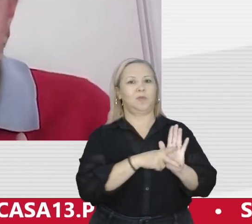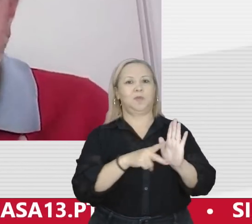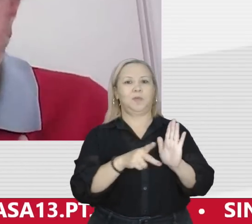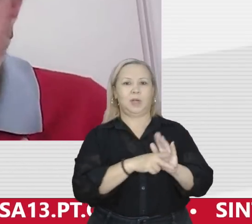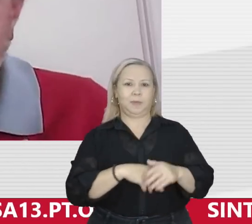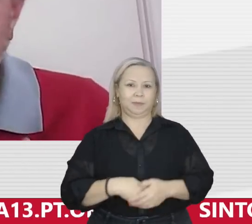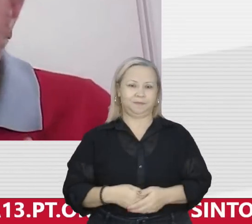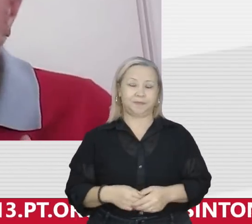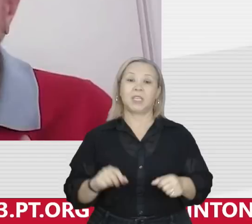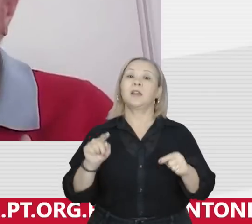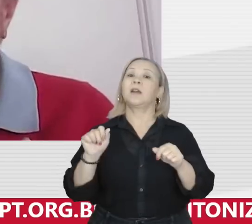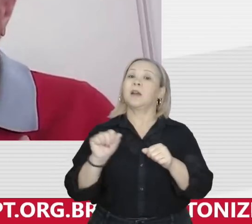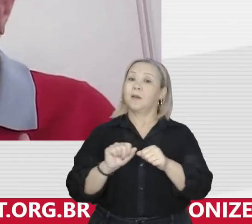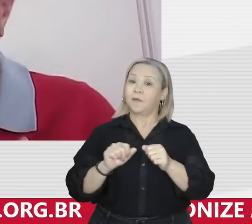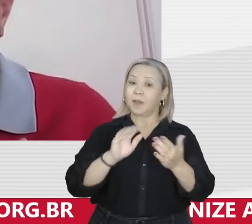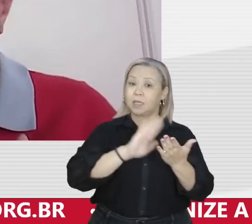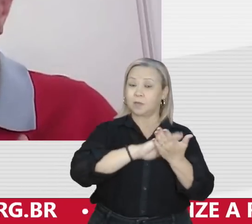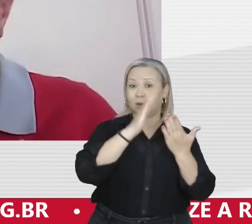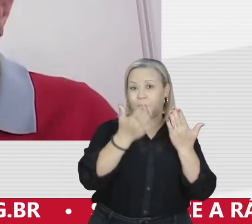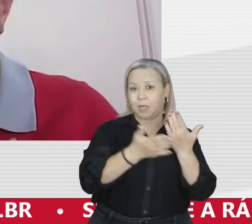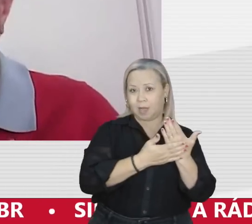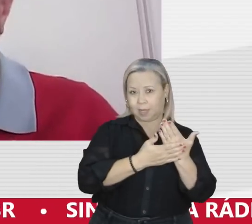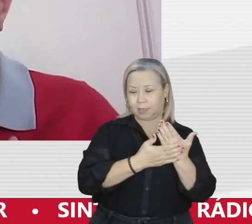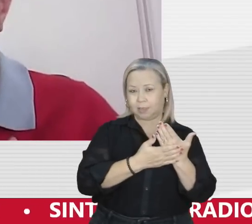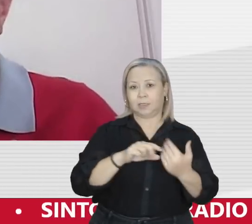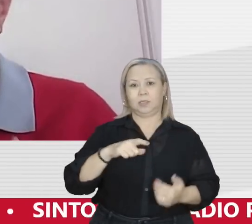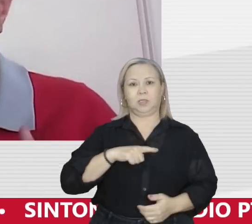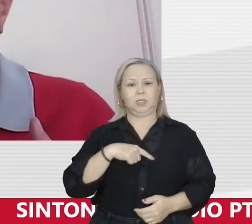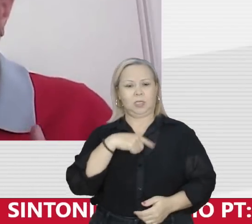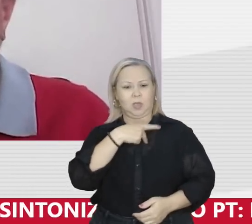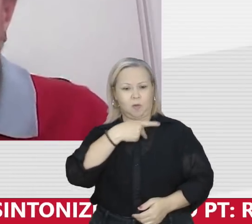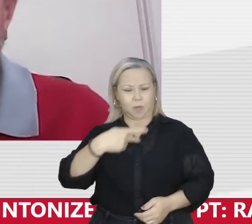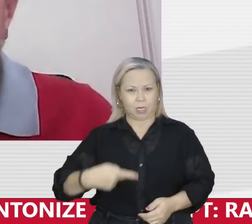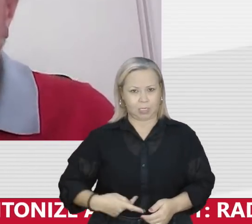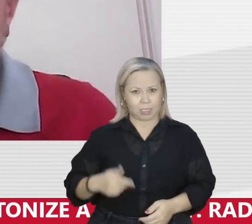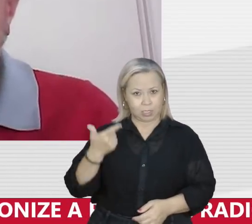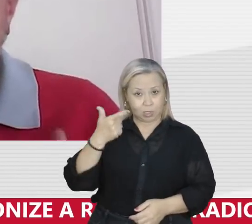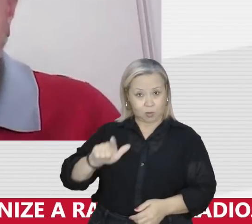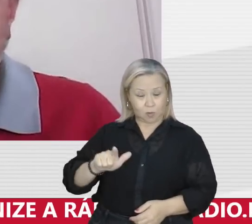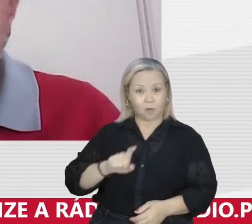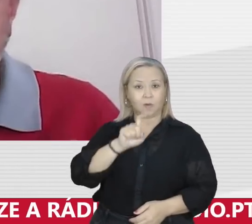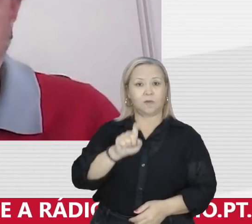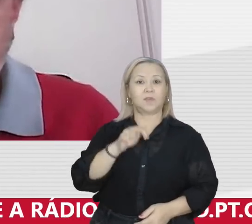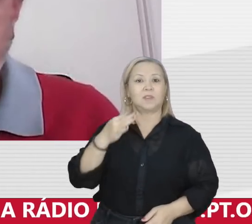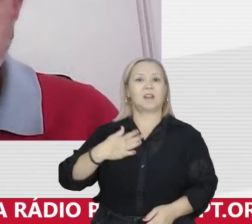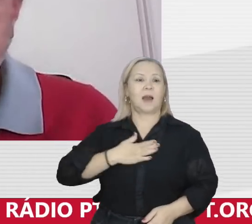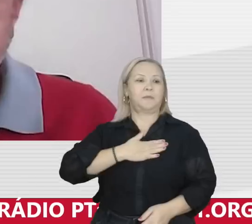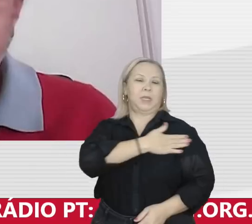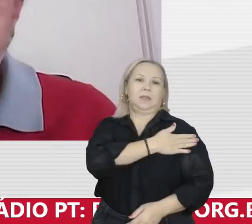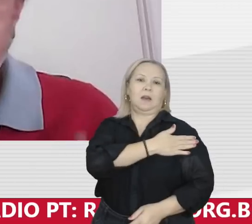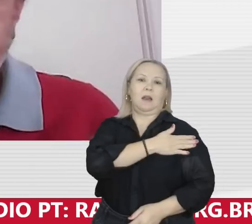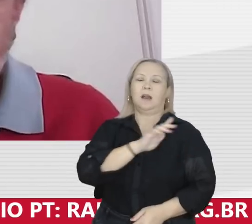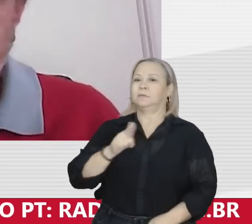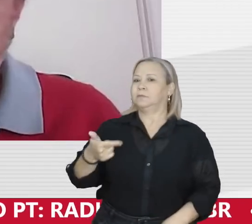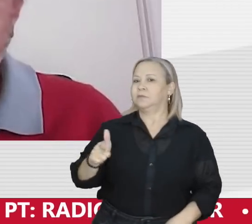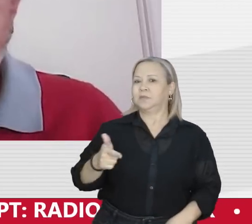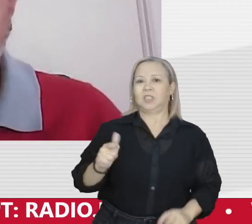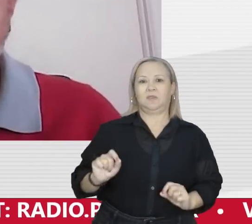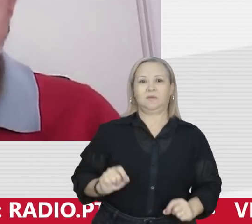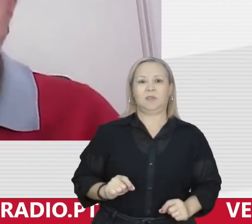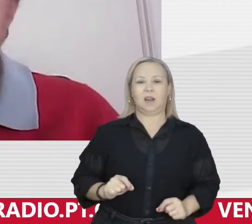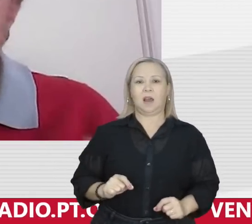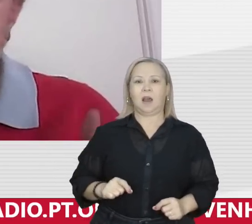ameaça explícita. Um segundo governo meu será um governo militar que não terá